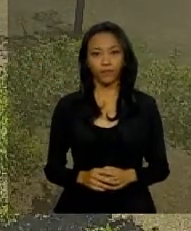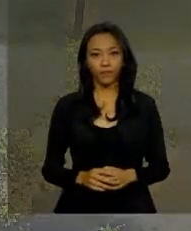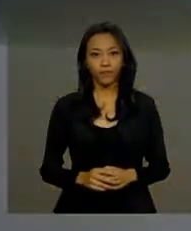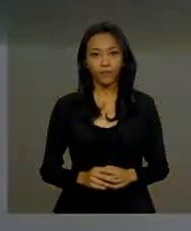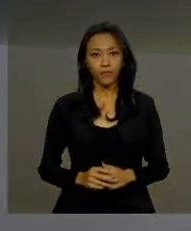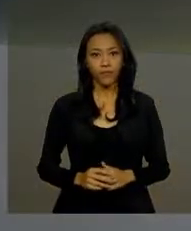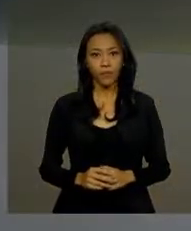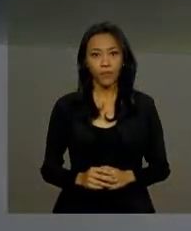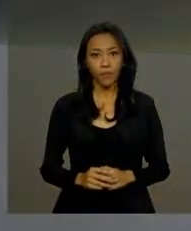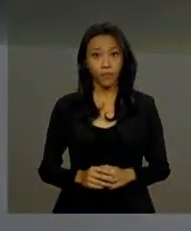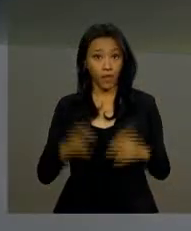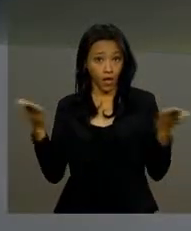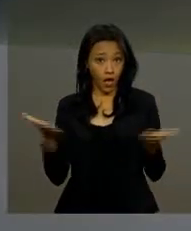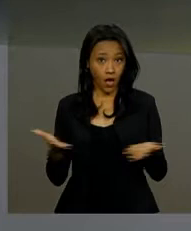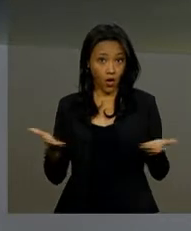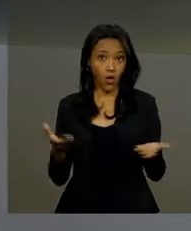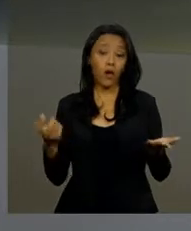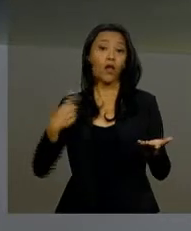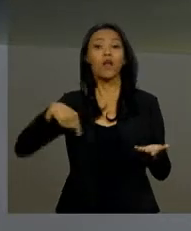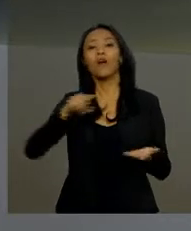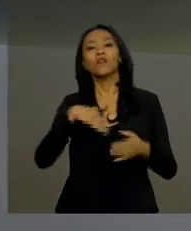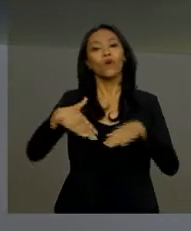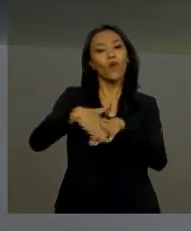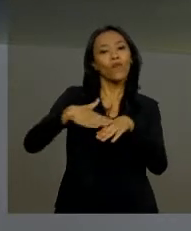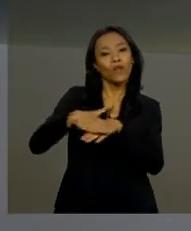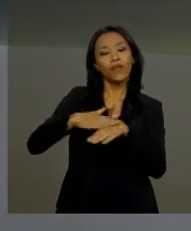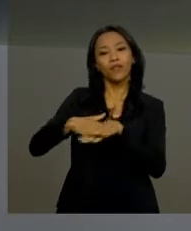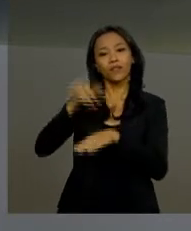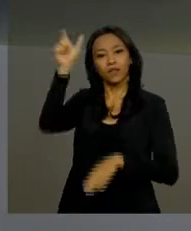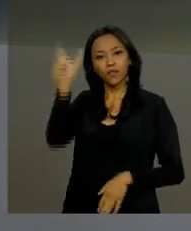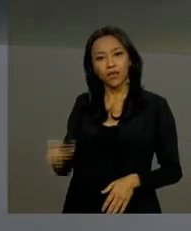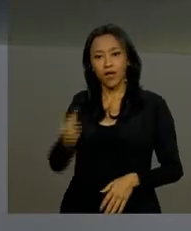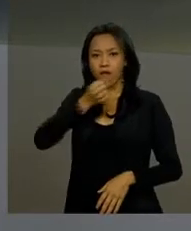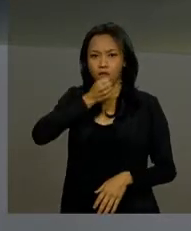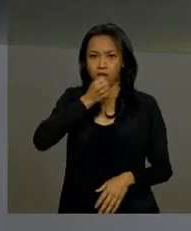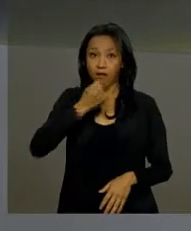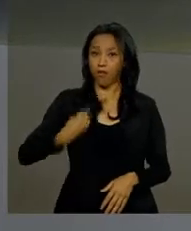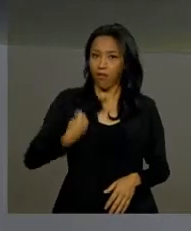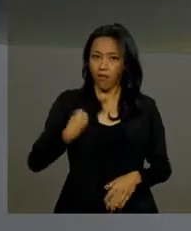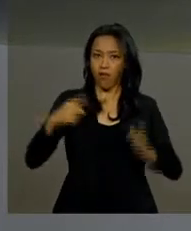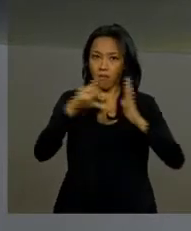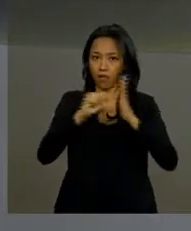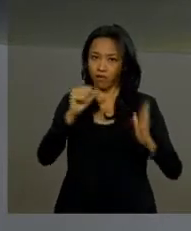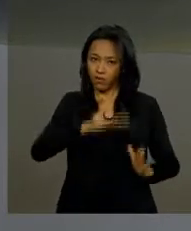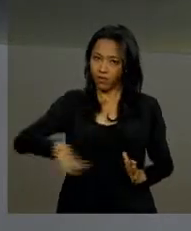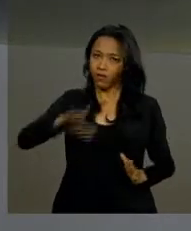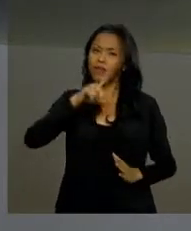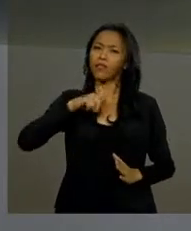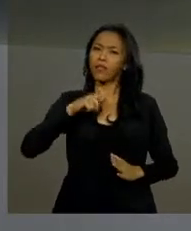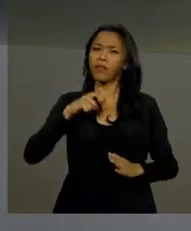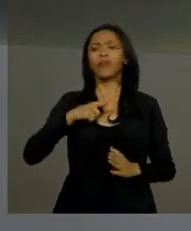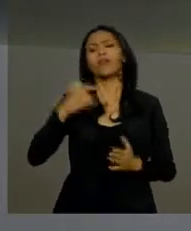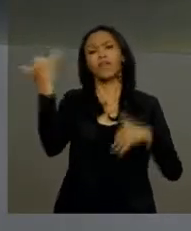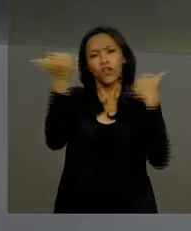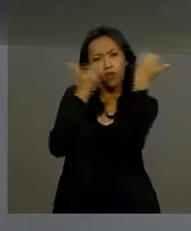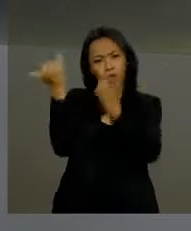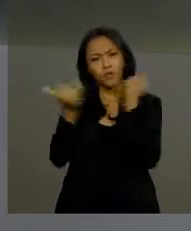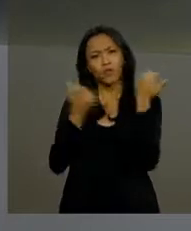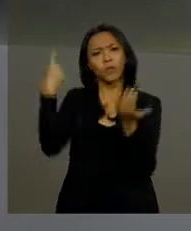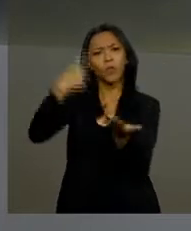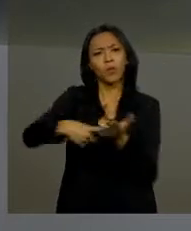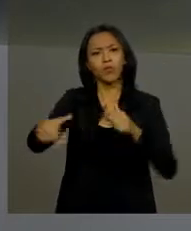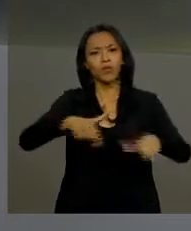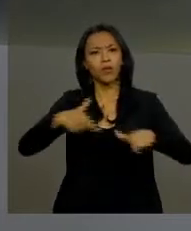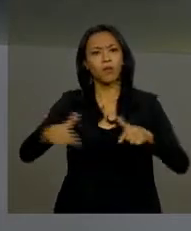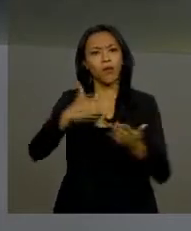e agora a gente conversa ao vivo com a repórter cleide lopes que está no palácio do planalto tem informações sobre a agenda do presidente michel temer